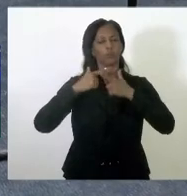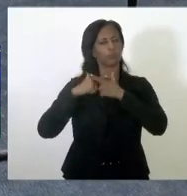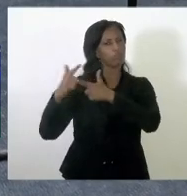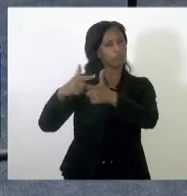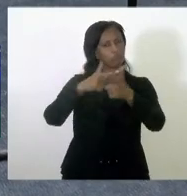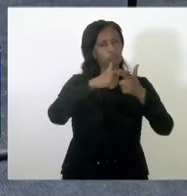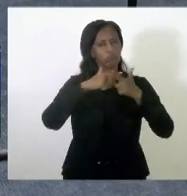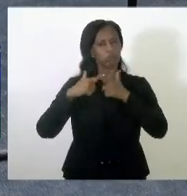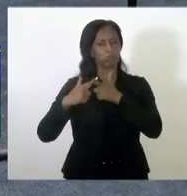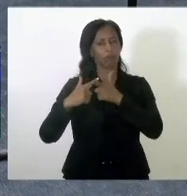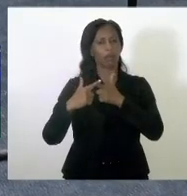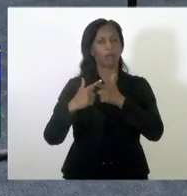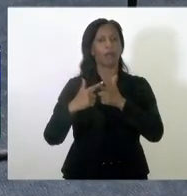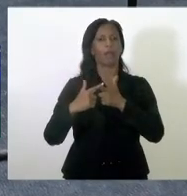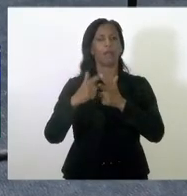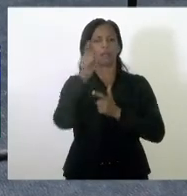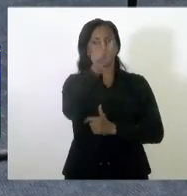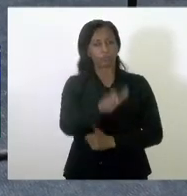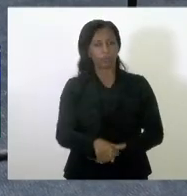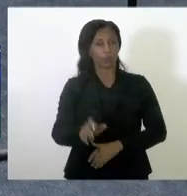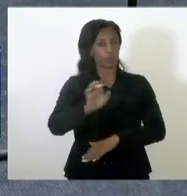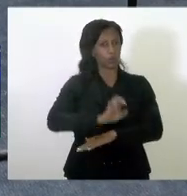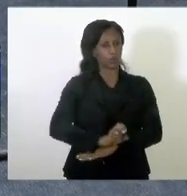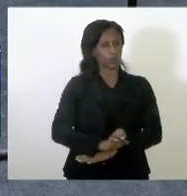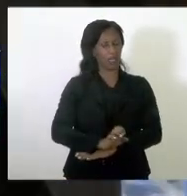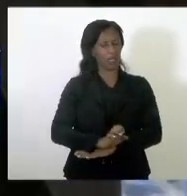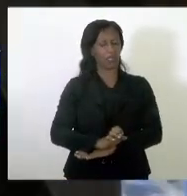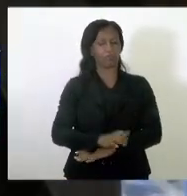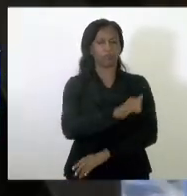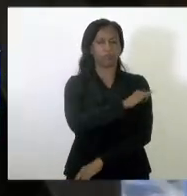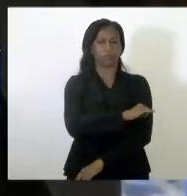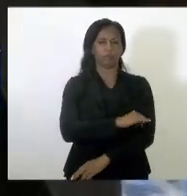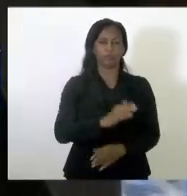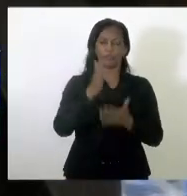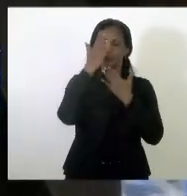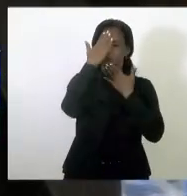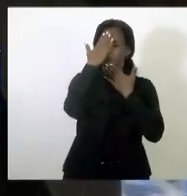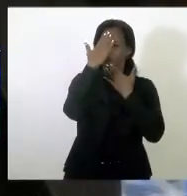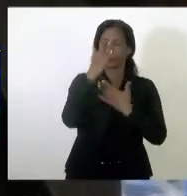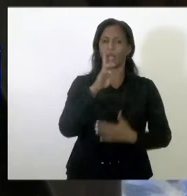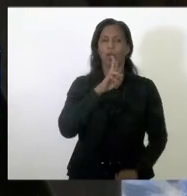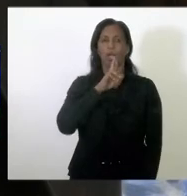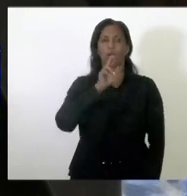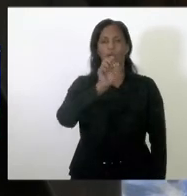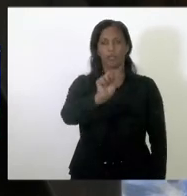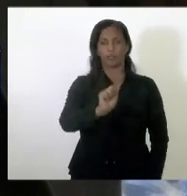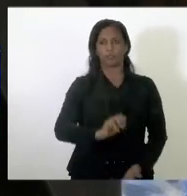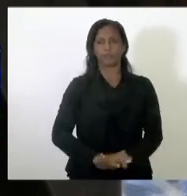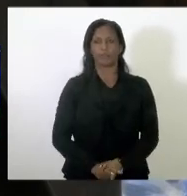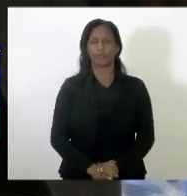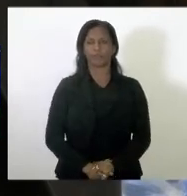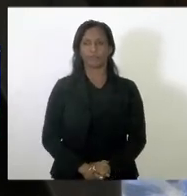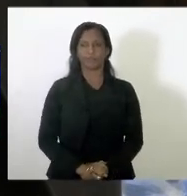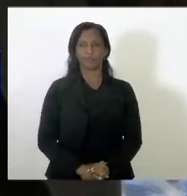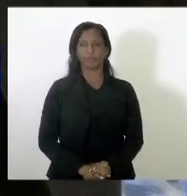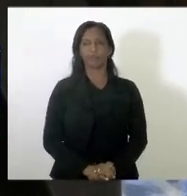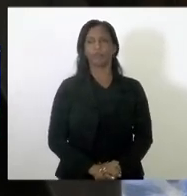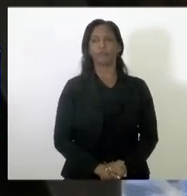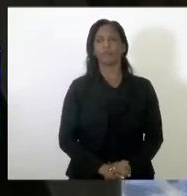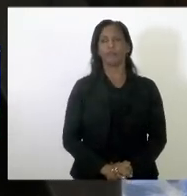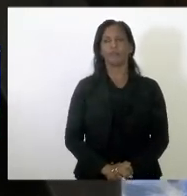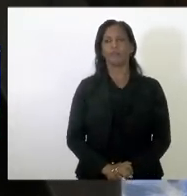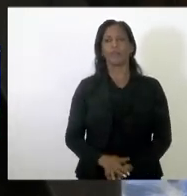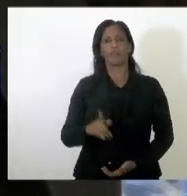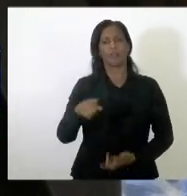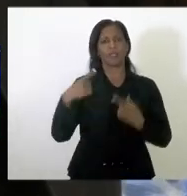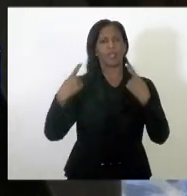afligem efetivamente o cidadão no Estado do Rio de Janeiro. Parabéns, deputado Valdeque. Obrigado, deputado Rodrigo Amorim. Já vou finalizar, deputado Tia Ju, e tenho certeza que haverá um excelente debate